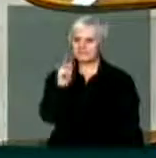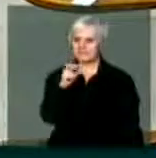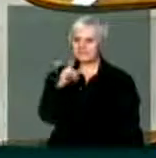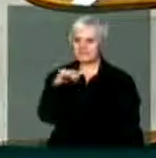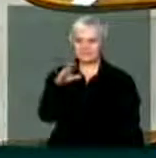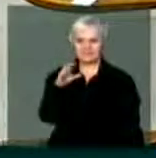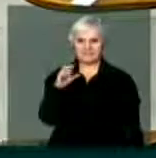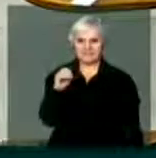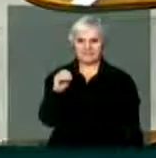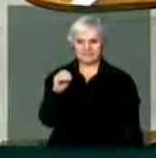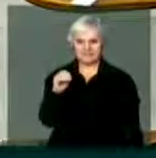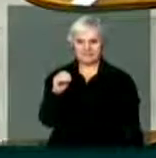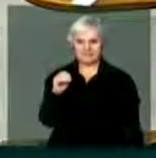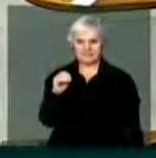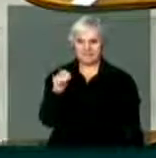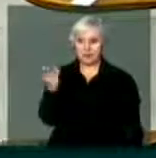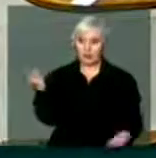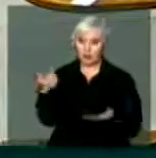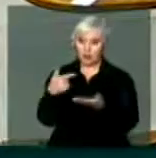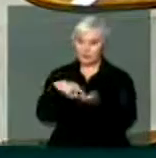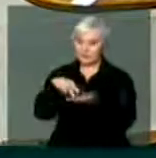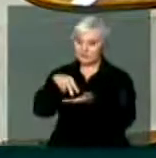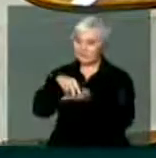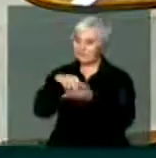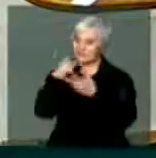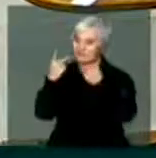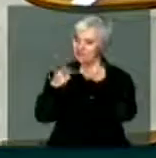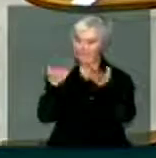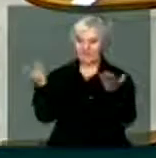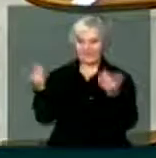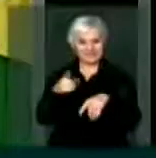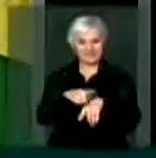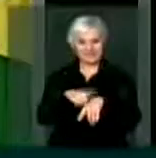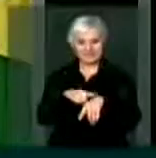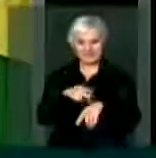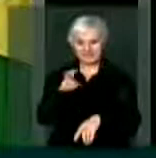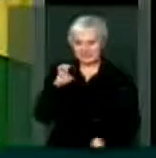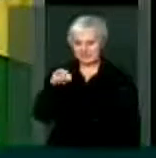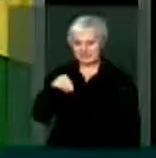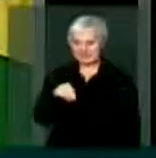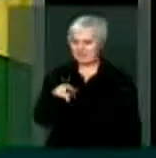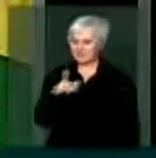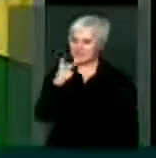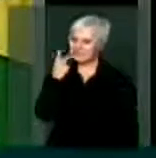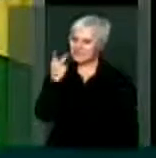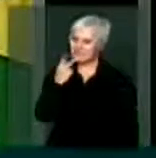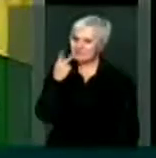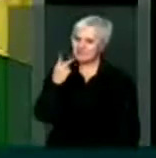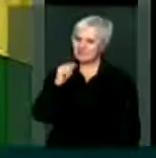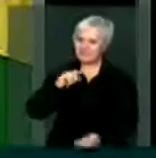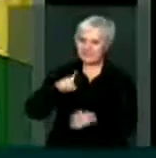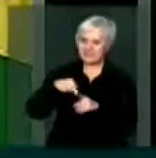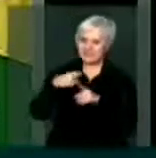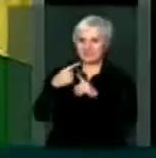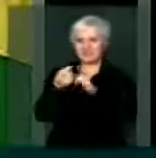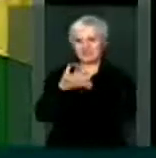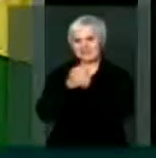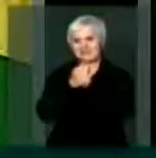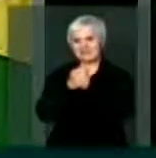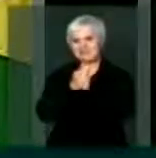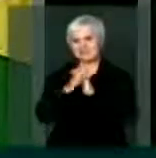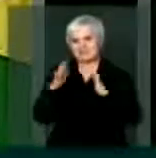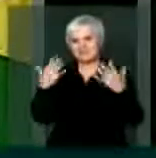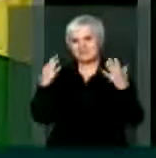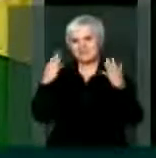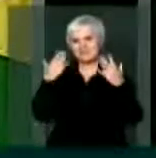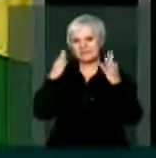Assis. Ocupo hoje essa tribuna, no pequeno expediente, para render mais do que justa